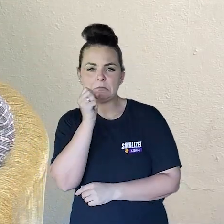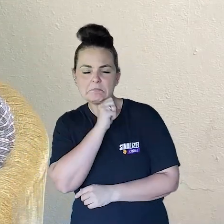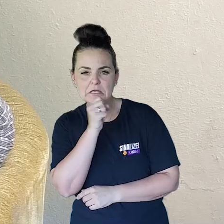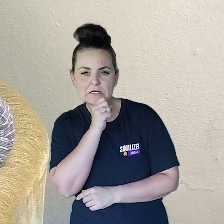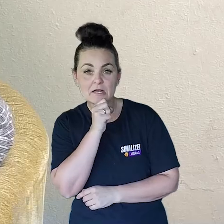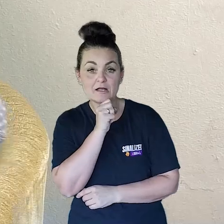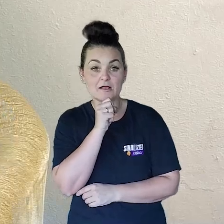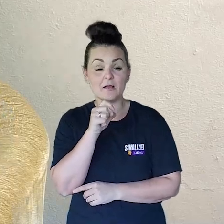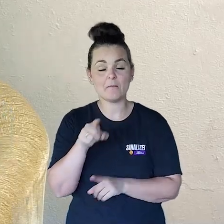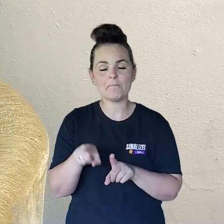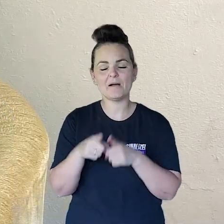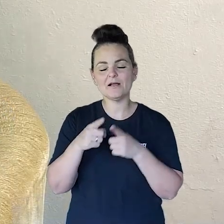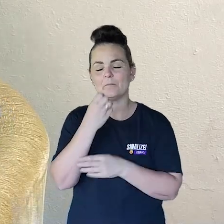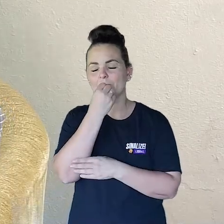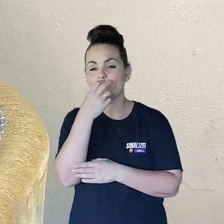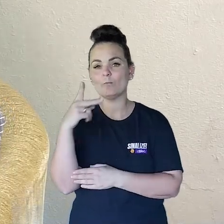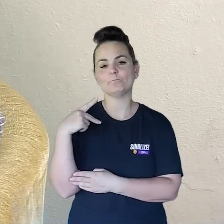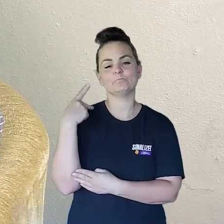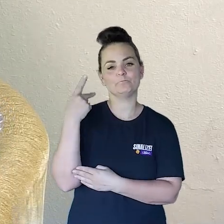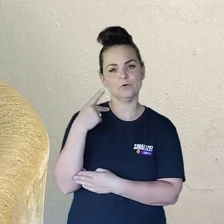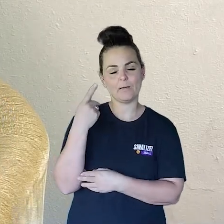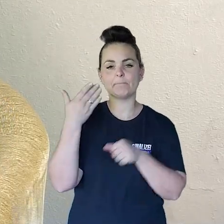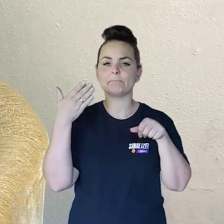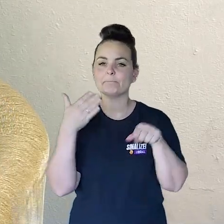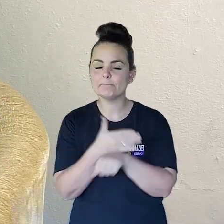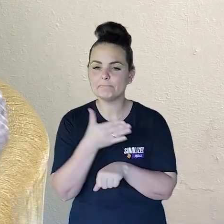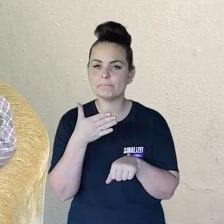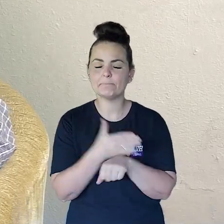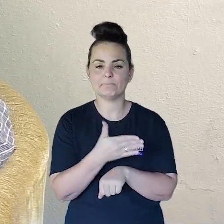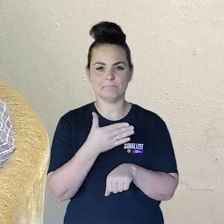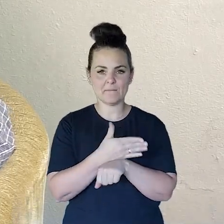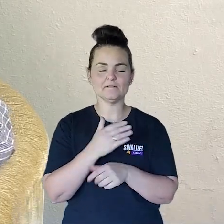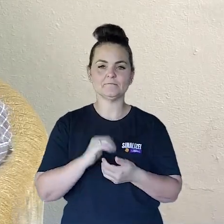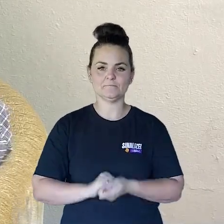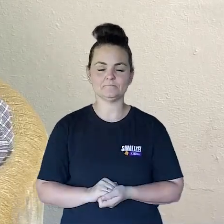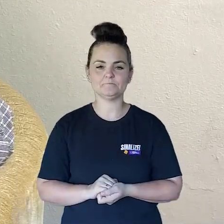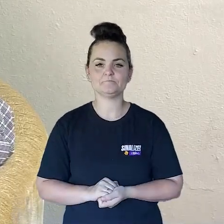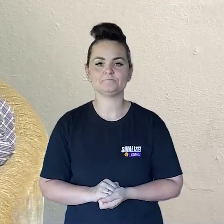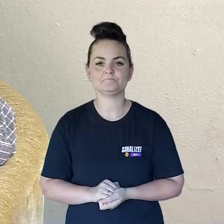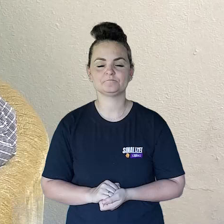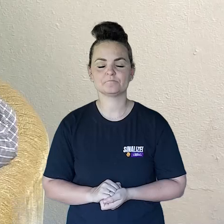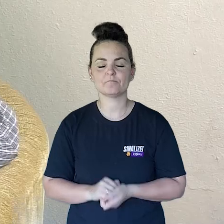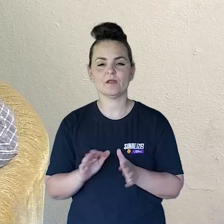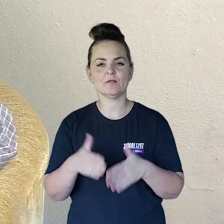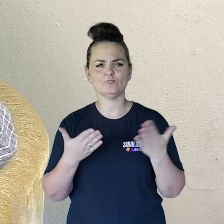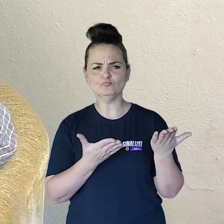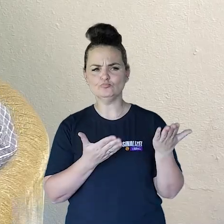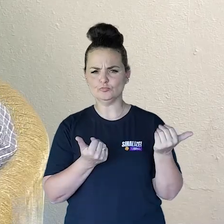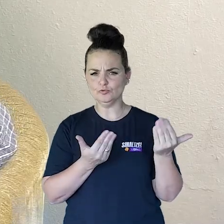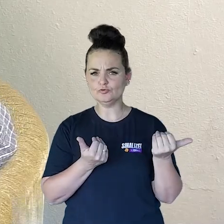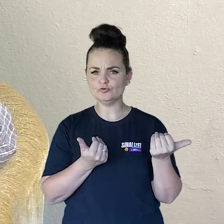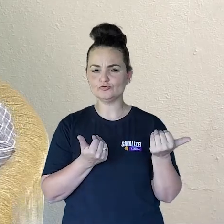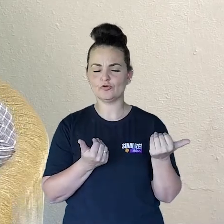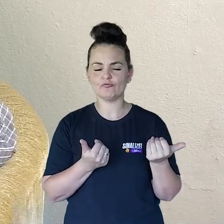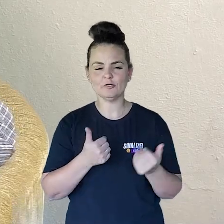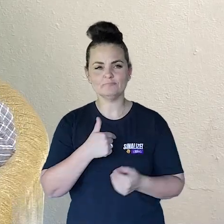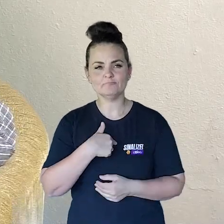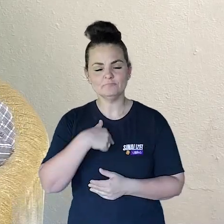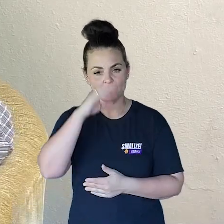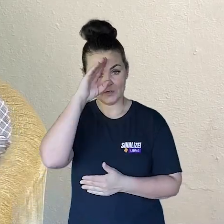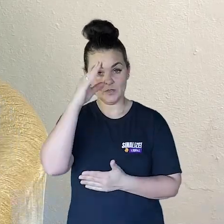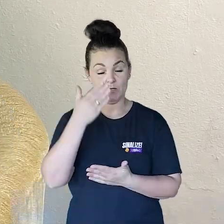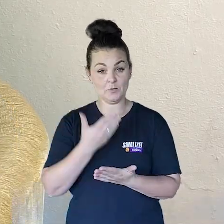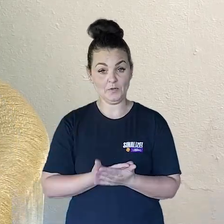com um sentimento de boa política, de participação. E essa questão do jovem, eu